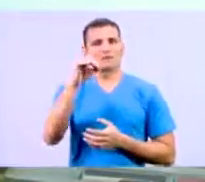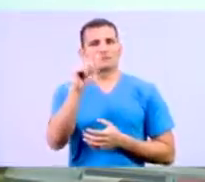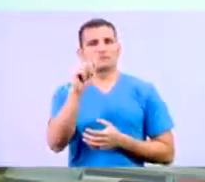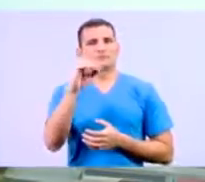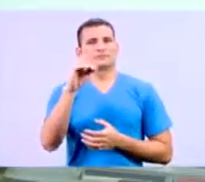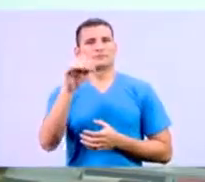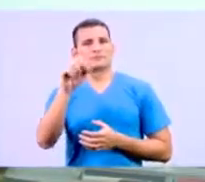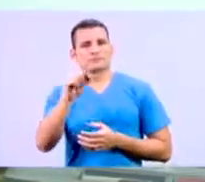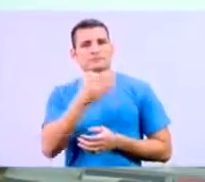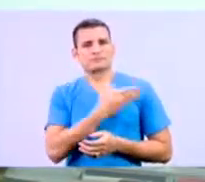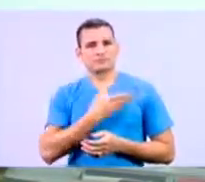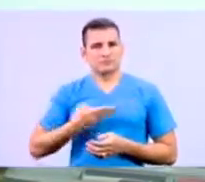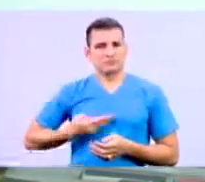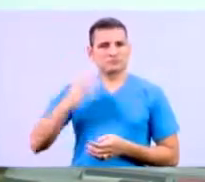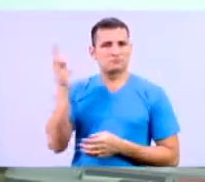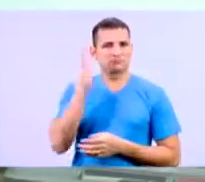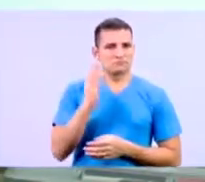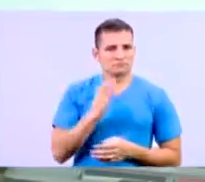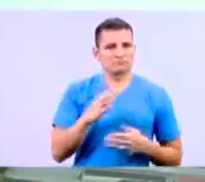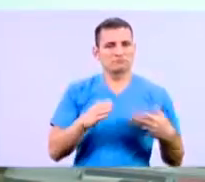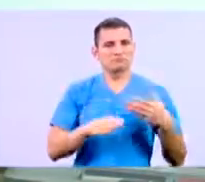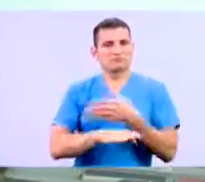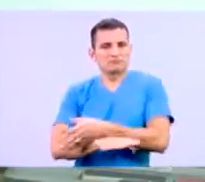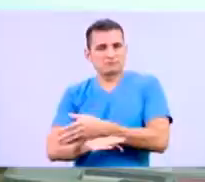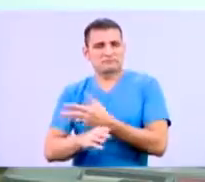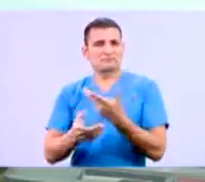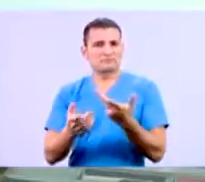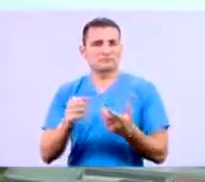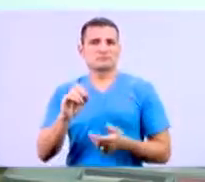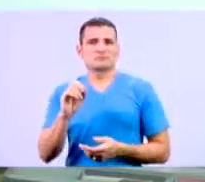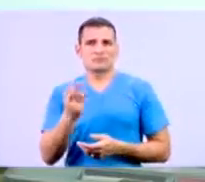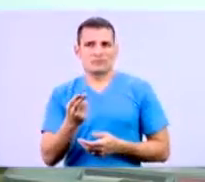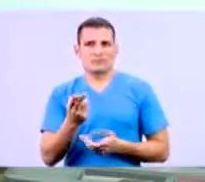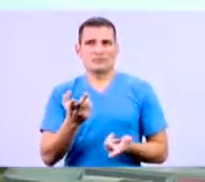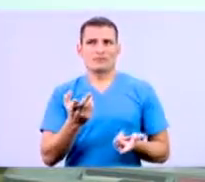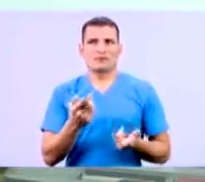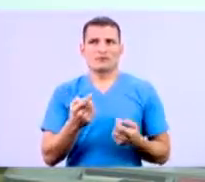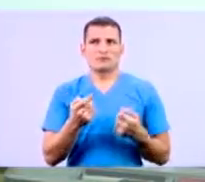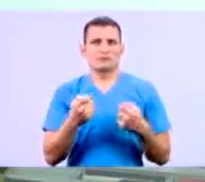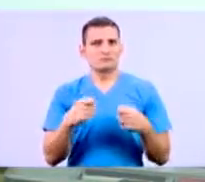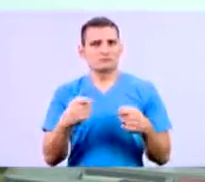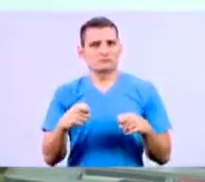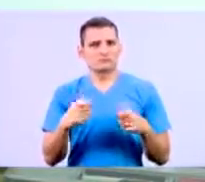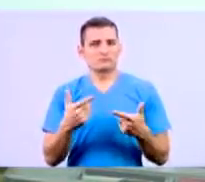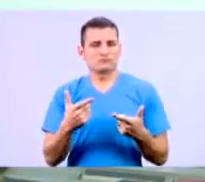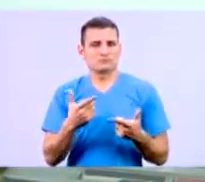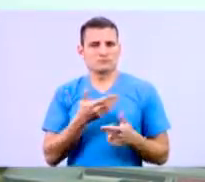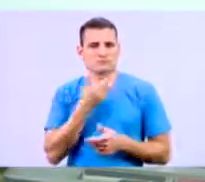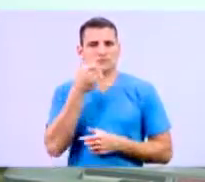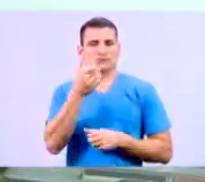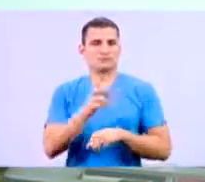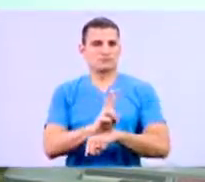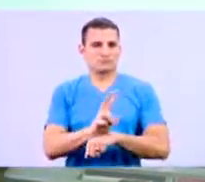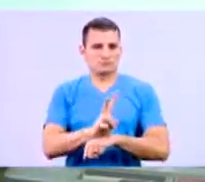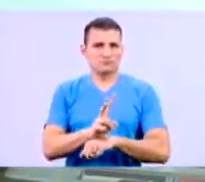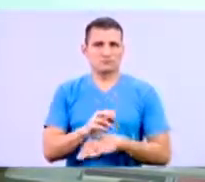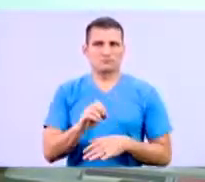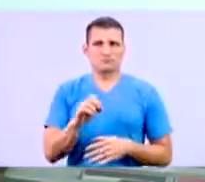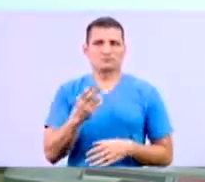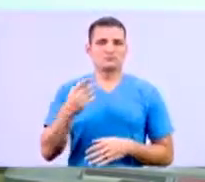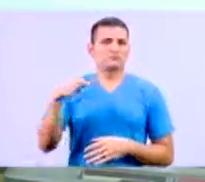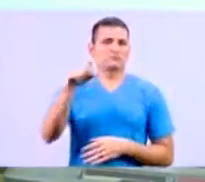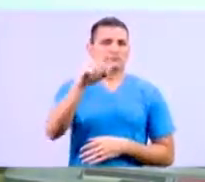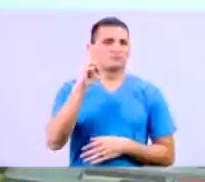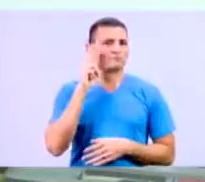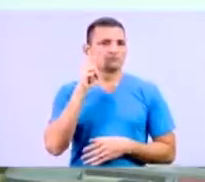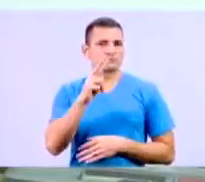do governo brasileiro, ou então mesmo chegou e falou assim, precisamos aumentar alguma segurança, ou até mesmo vocês devem ter ouvido